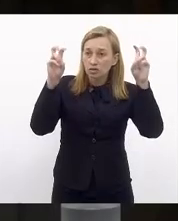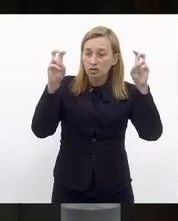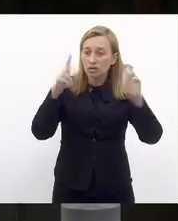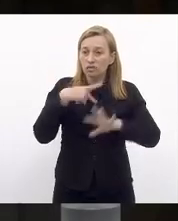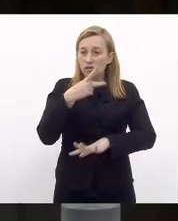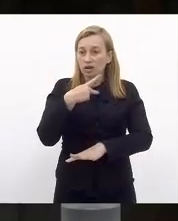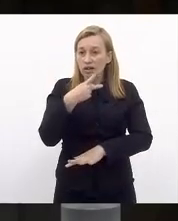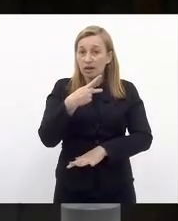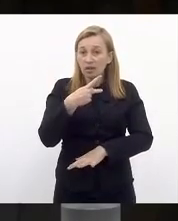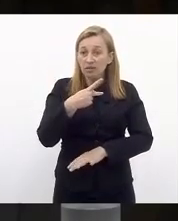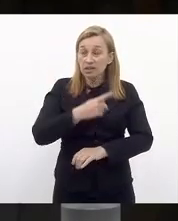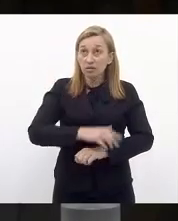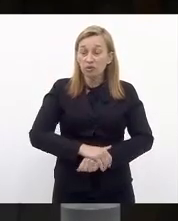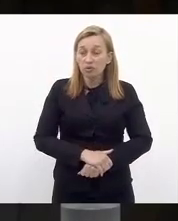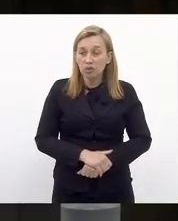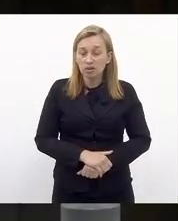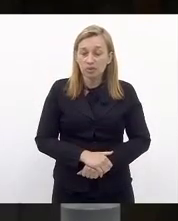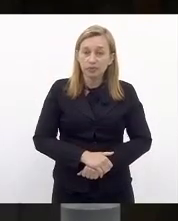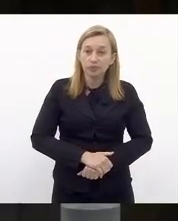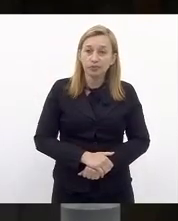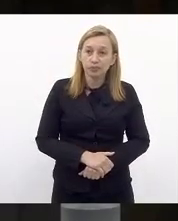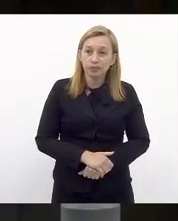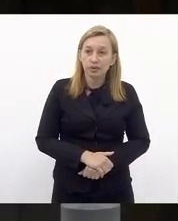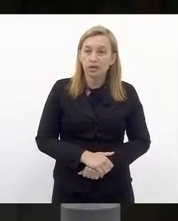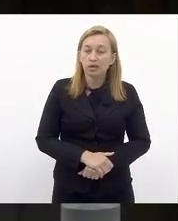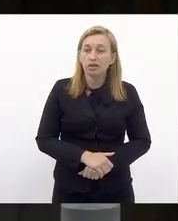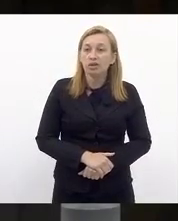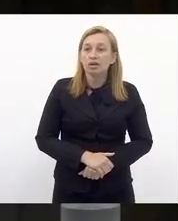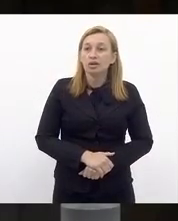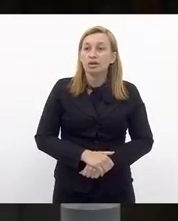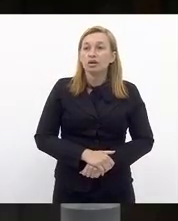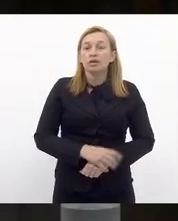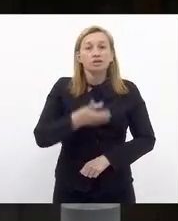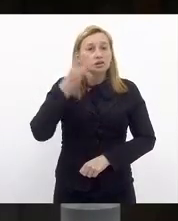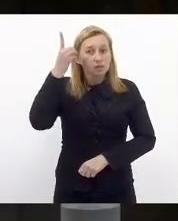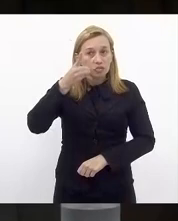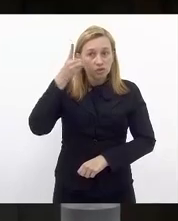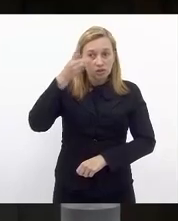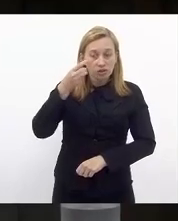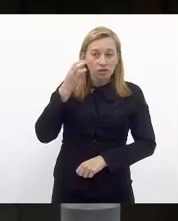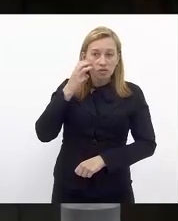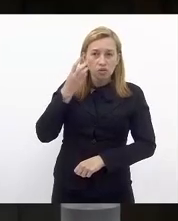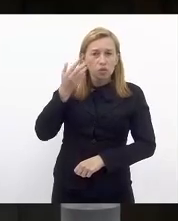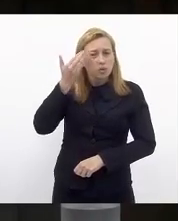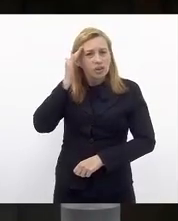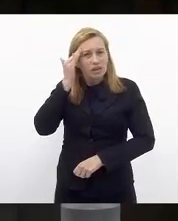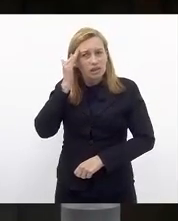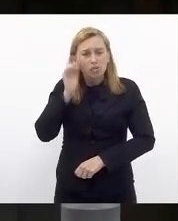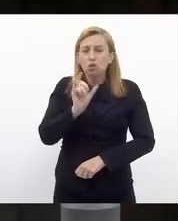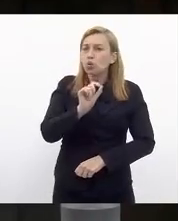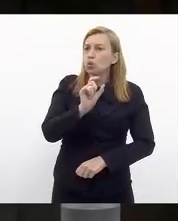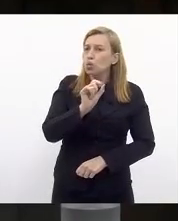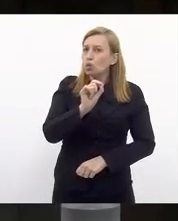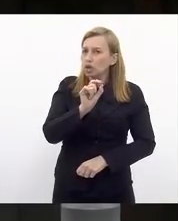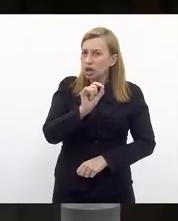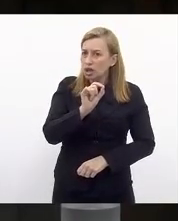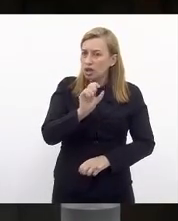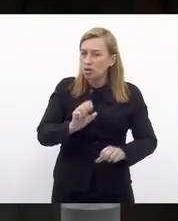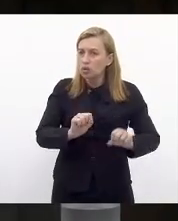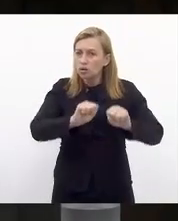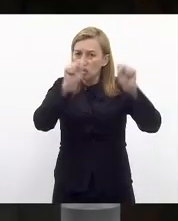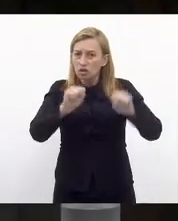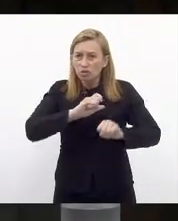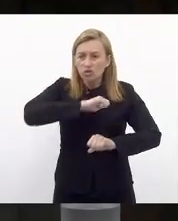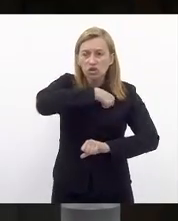Eu quero um concordar com deputado waldeck o e fazer uma reflexão sobre o que que o regime de recuperação fiscal